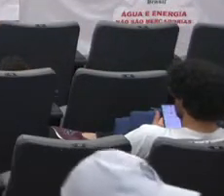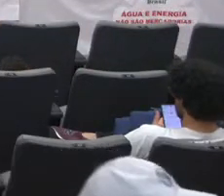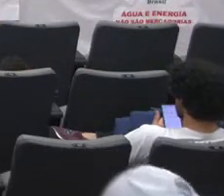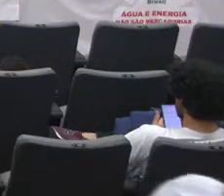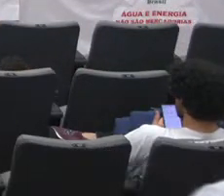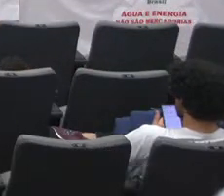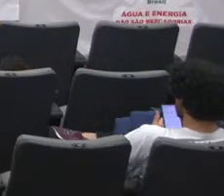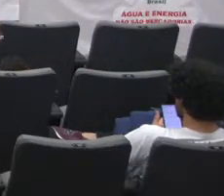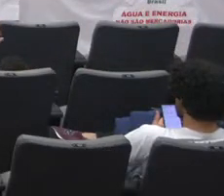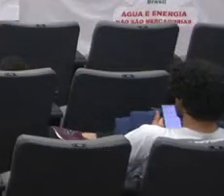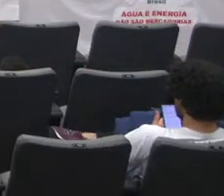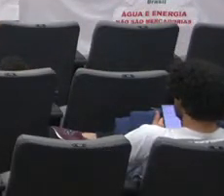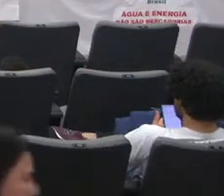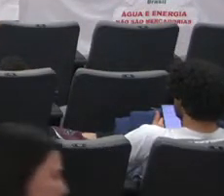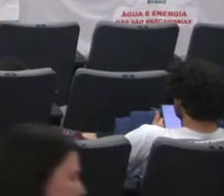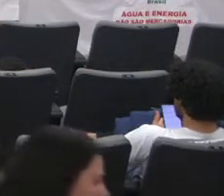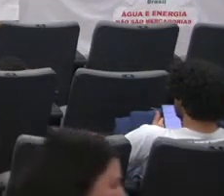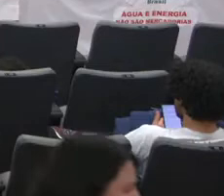e